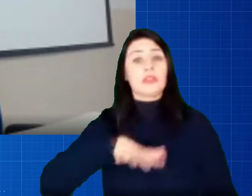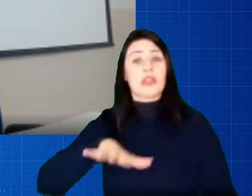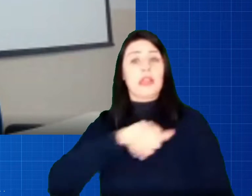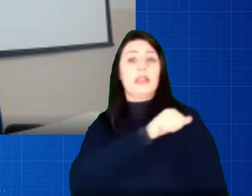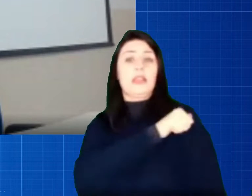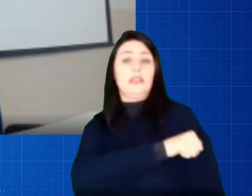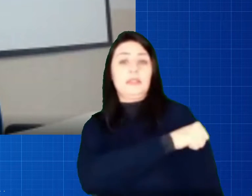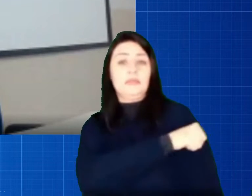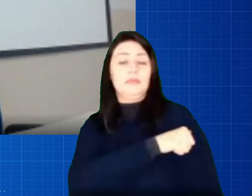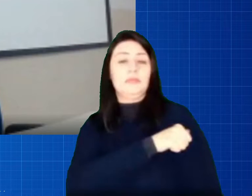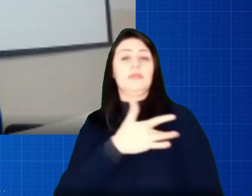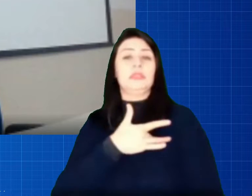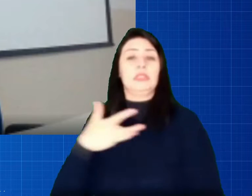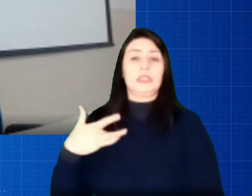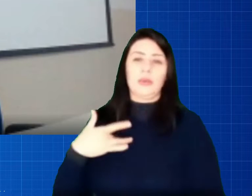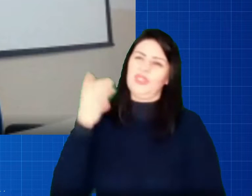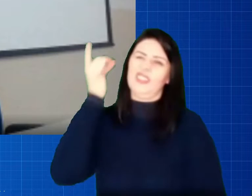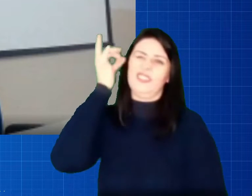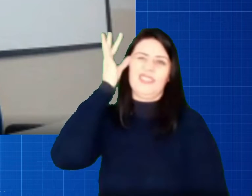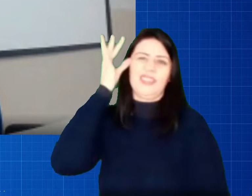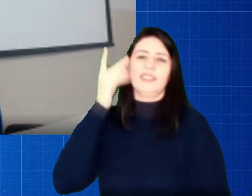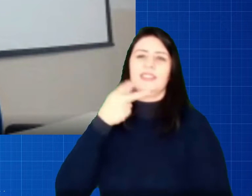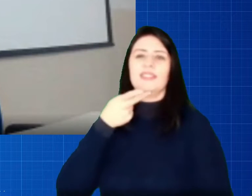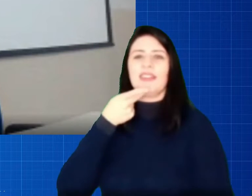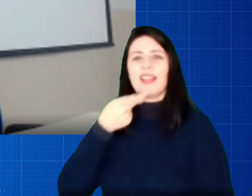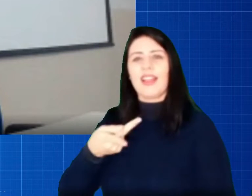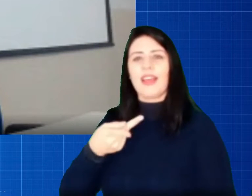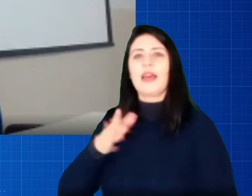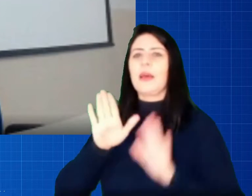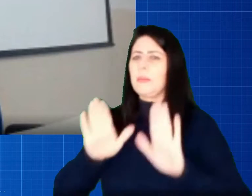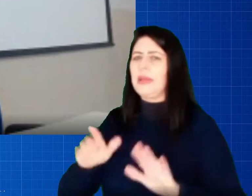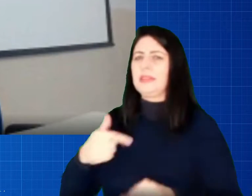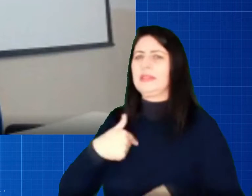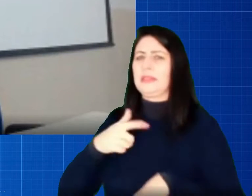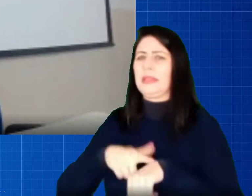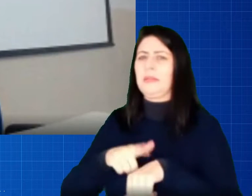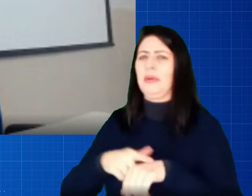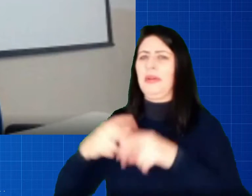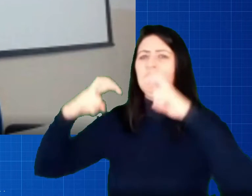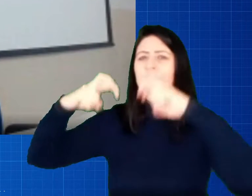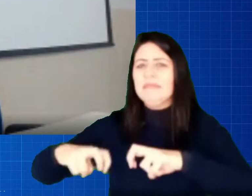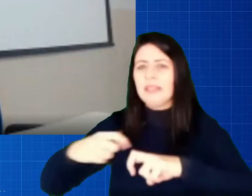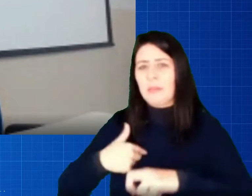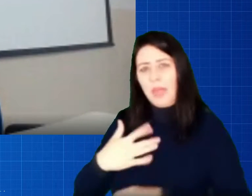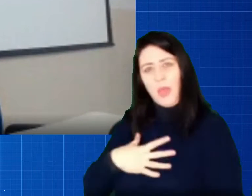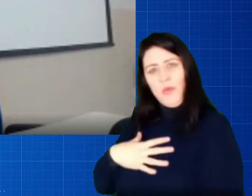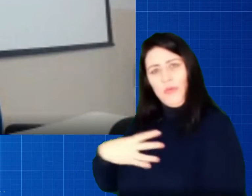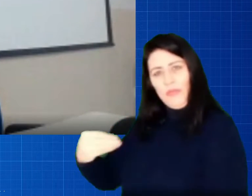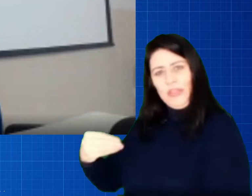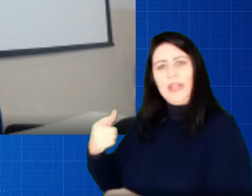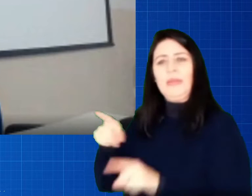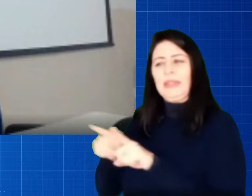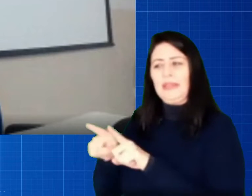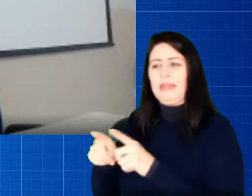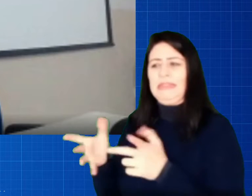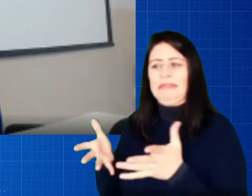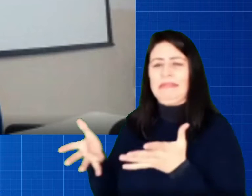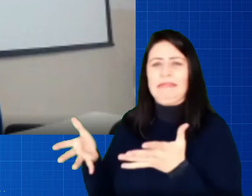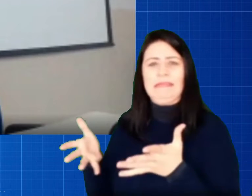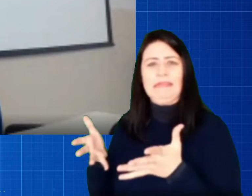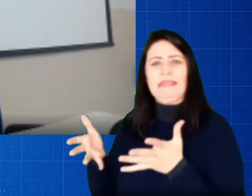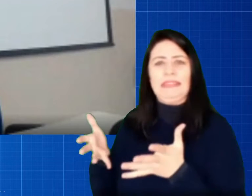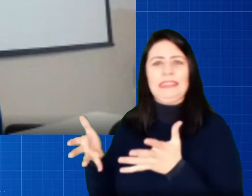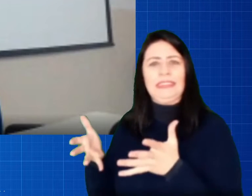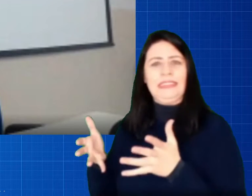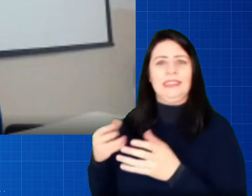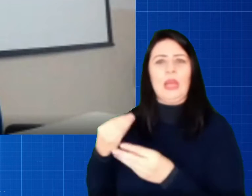da saúde, fica um pouquinho mais fácil de falar. Mas quando vai falar com os filhos da gente, também é cheio de traquejo,